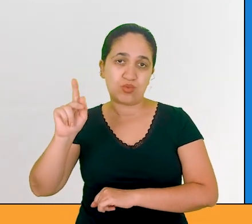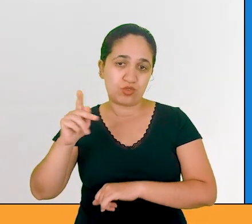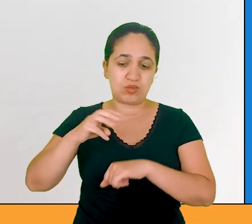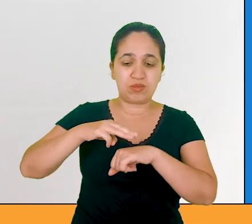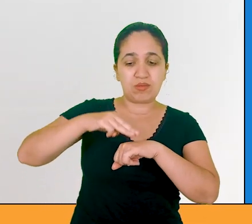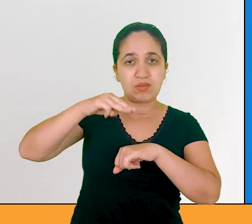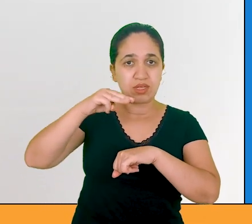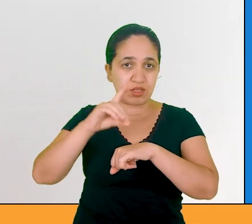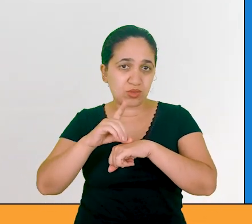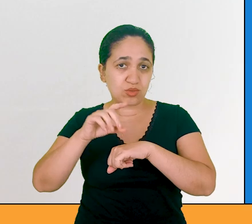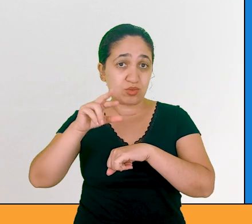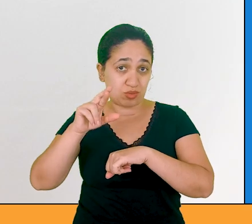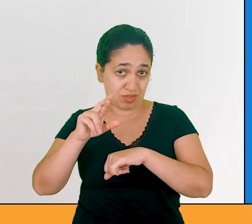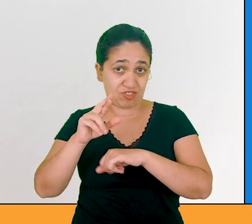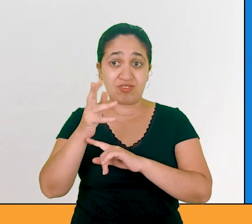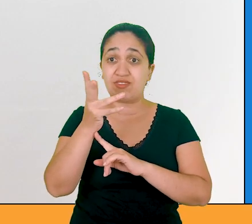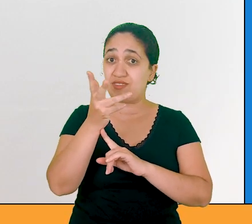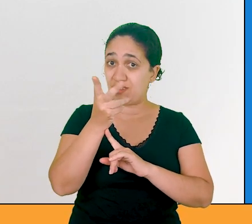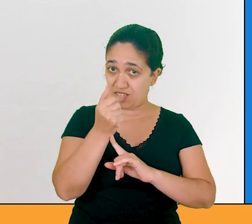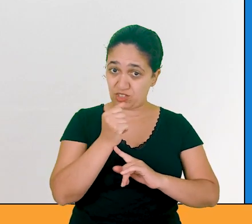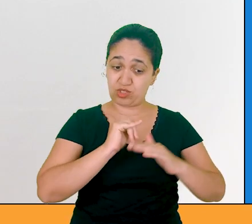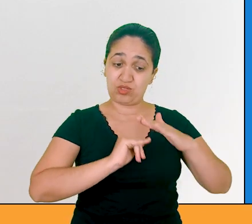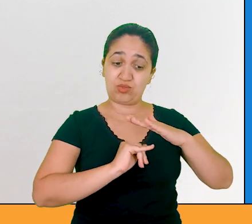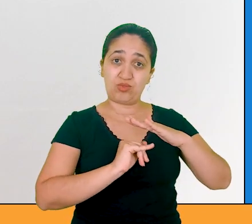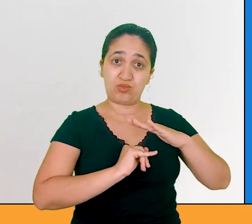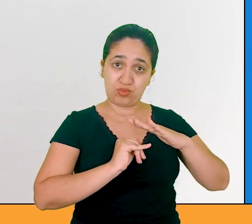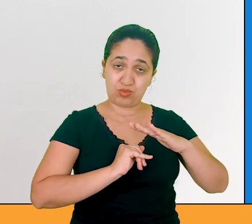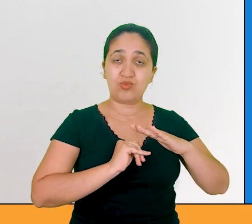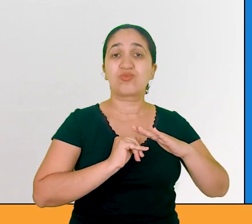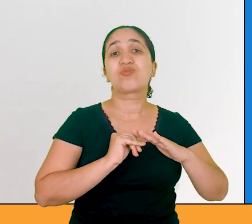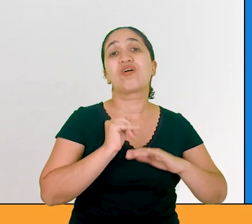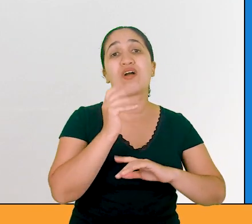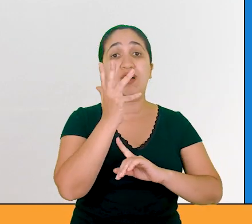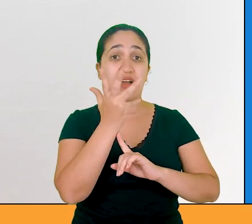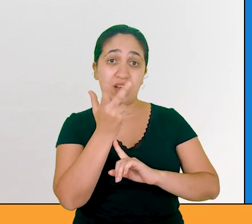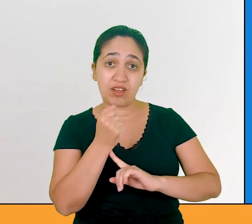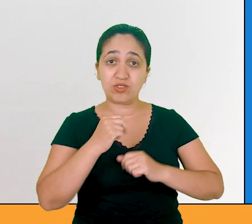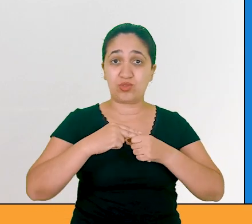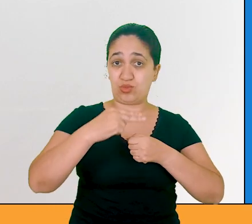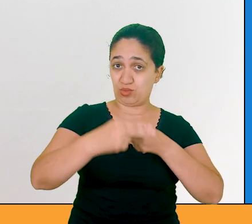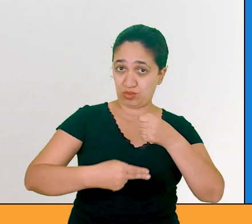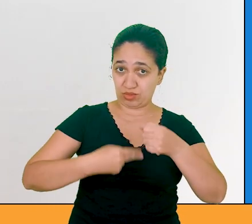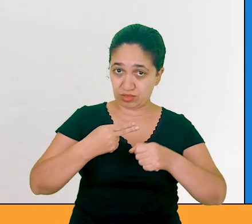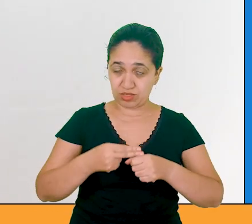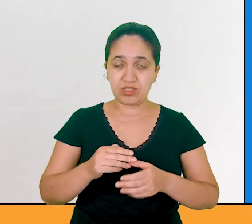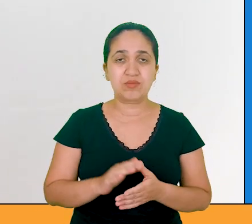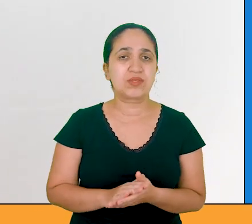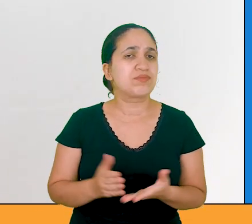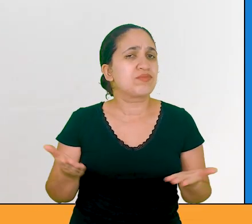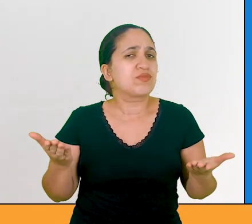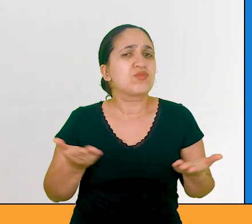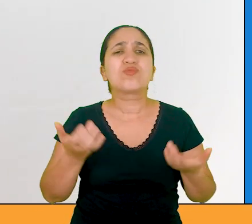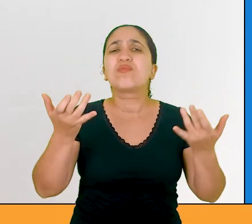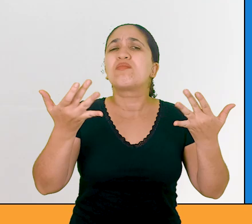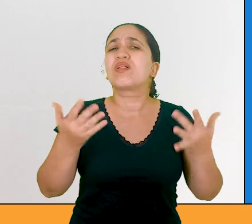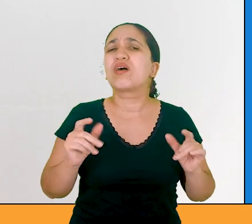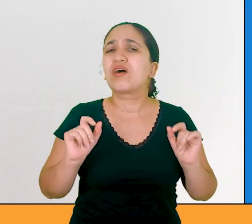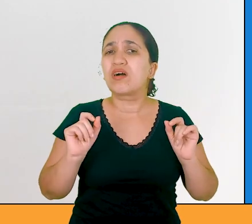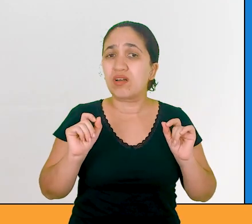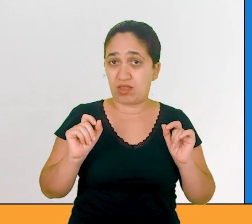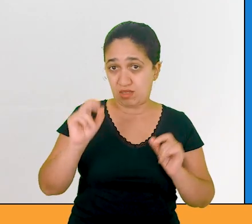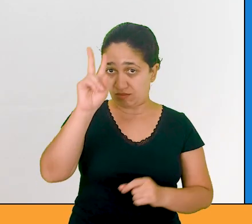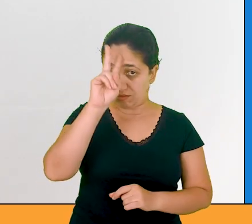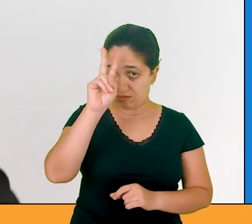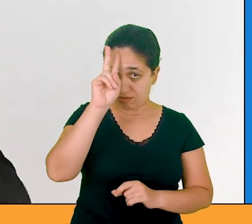e doutorado em Artes pelo Instituto de Artes da Unesp e eu estou aqui hoje para falar um pouco sobre História da